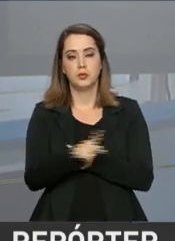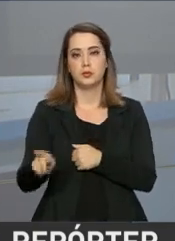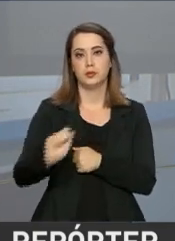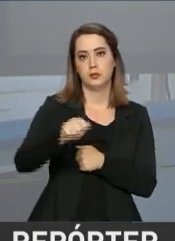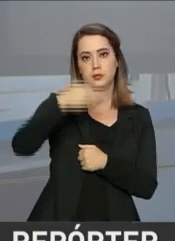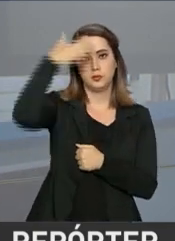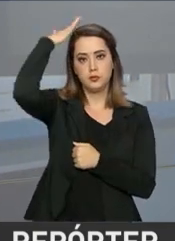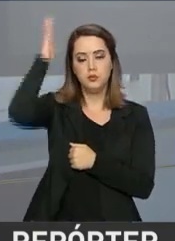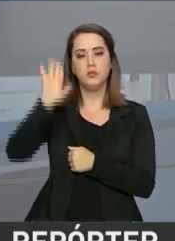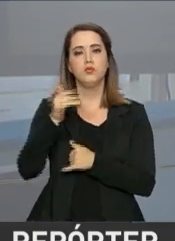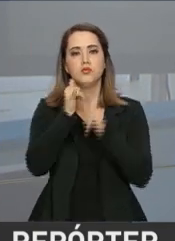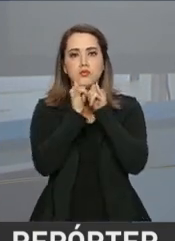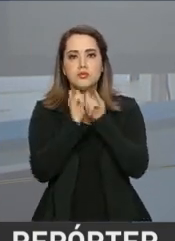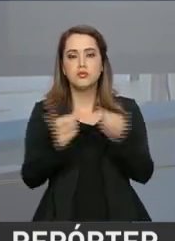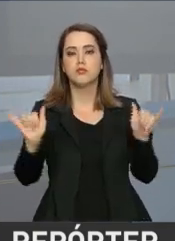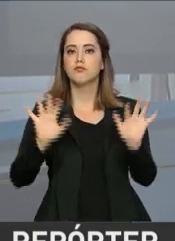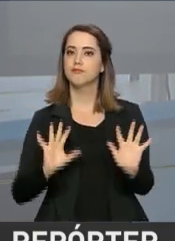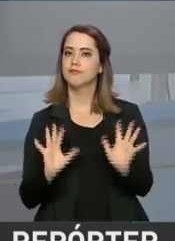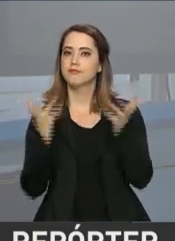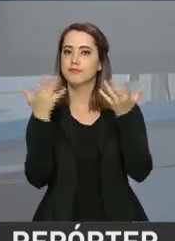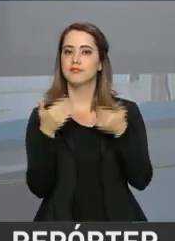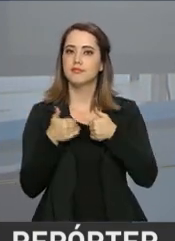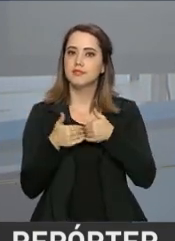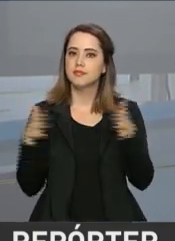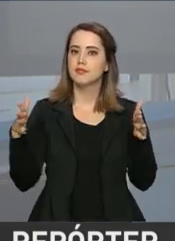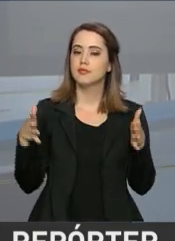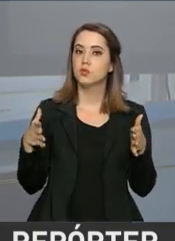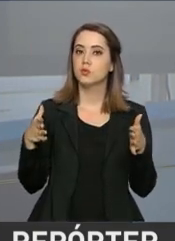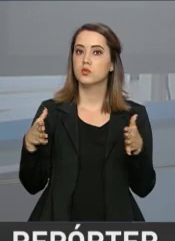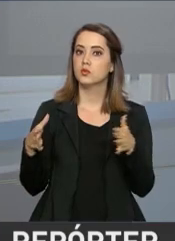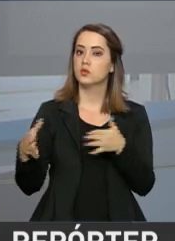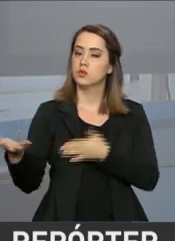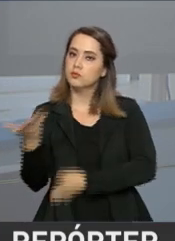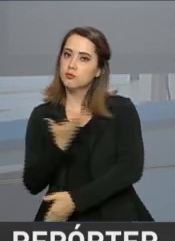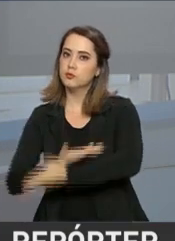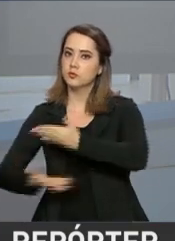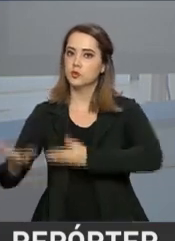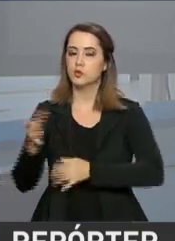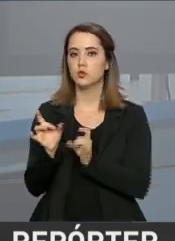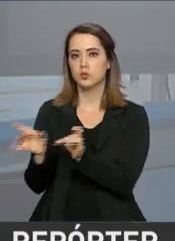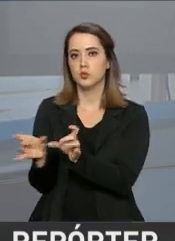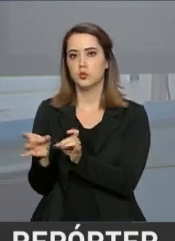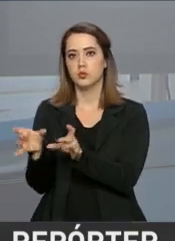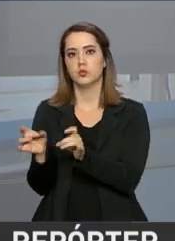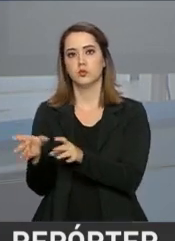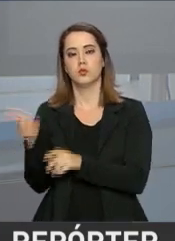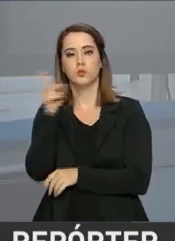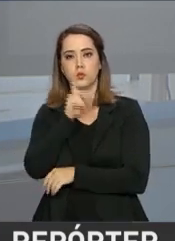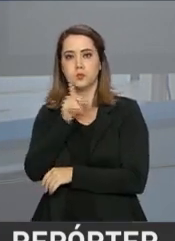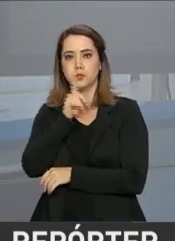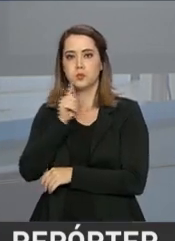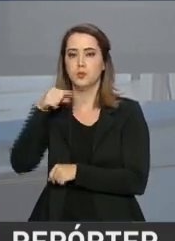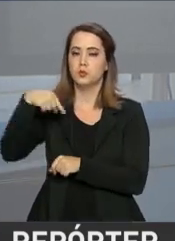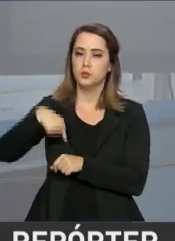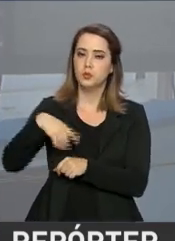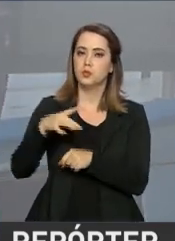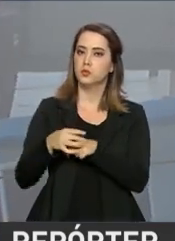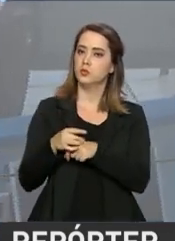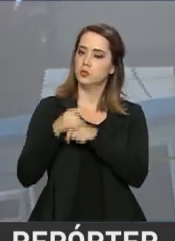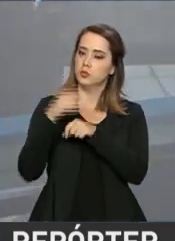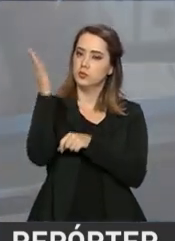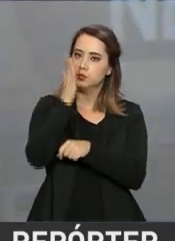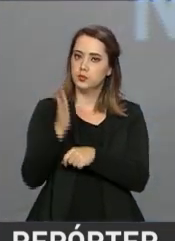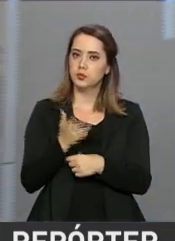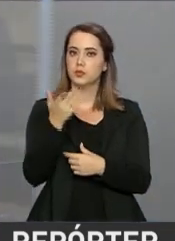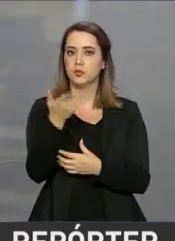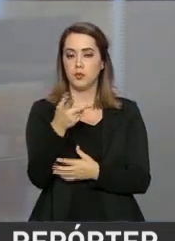anunciar em uma cerimônia a abertura do mercado norte-americano para a carne brasileira o repórter Paula salvia tá lá